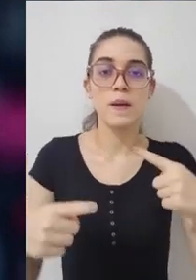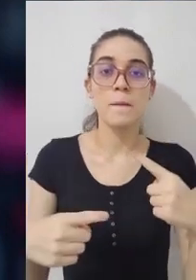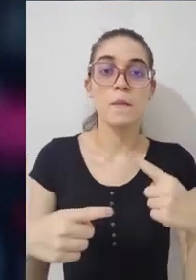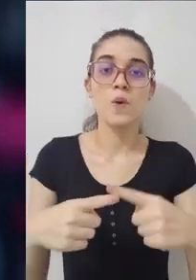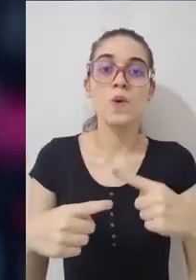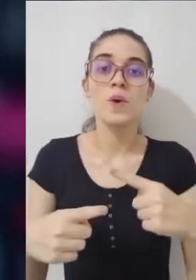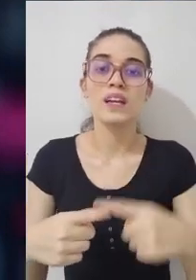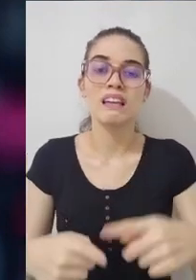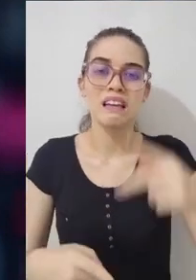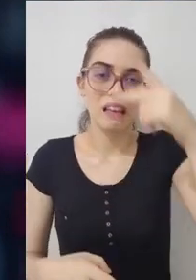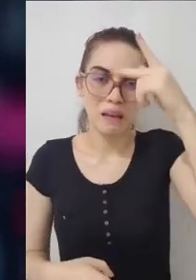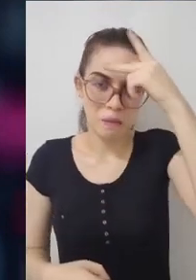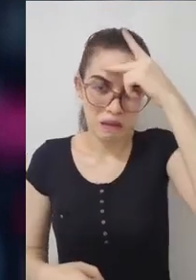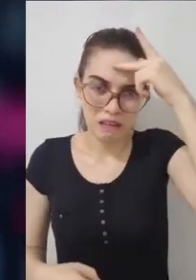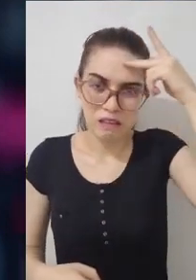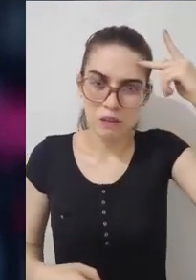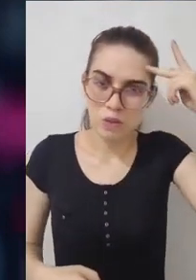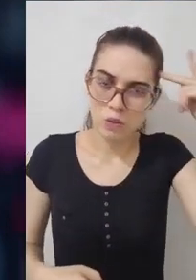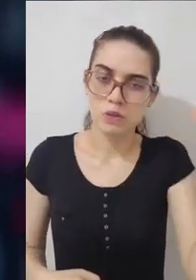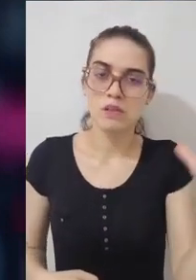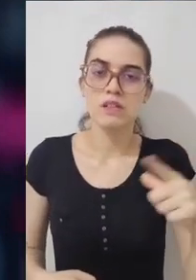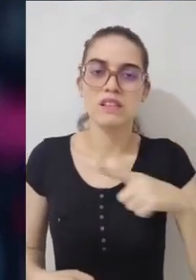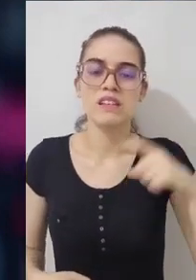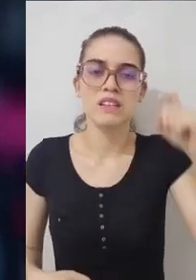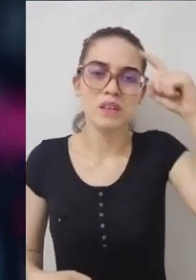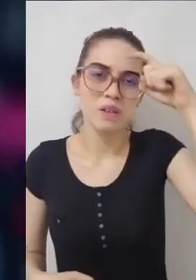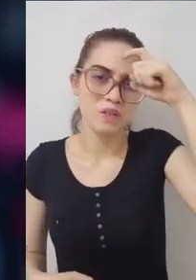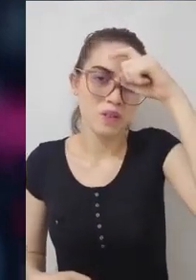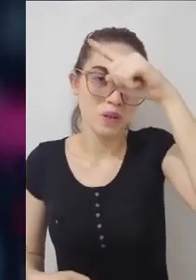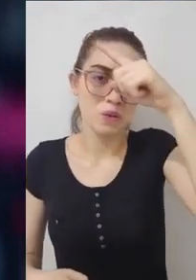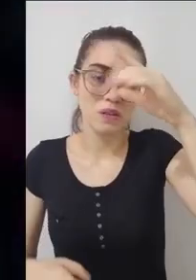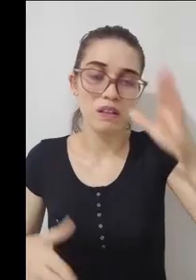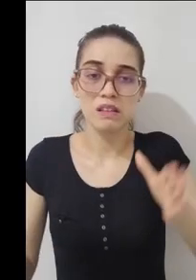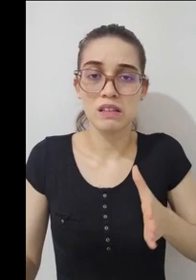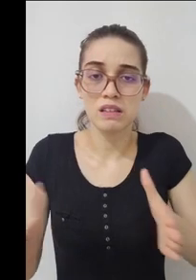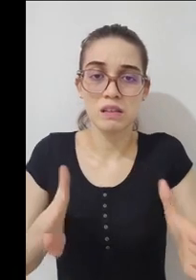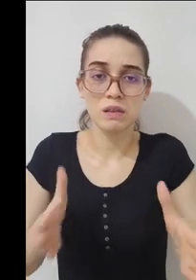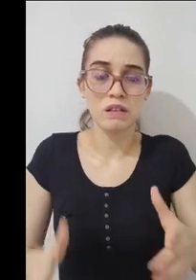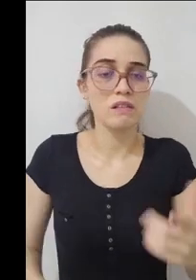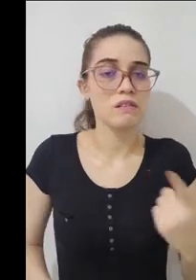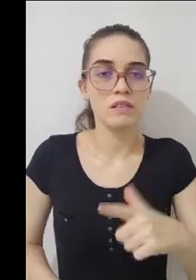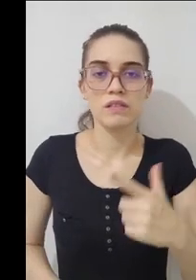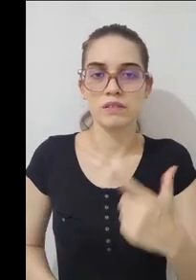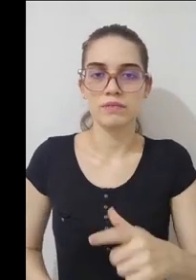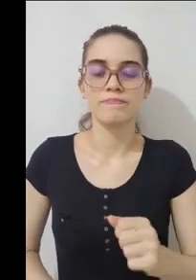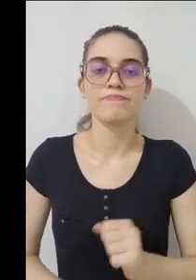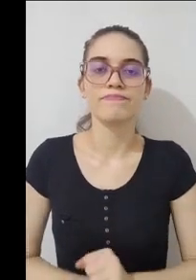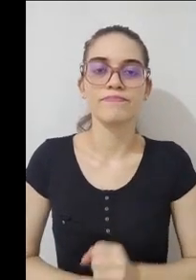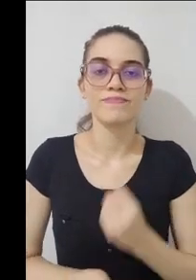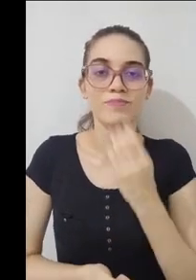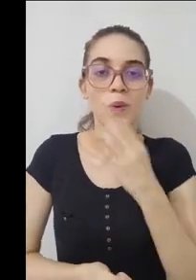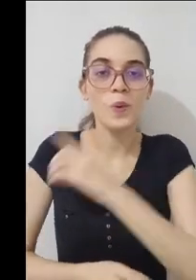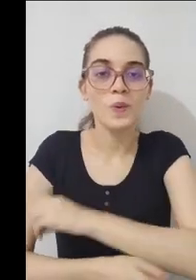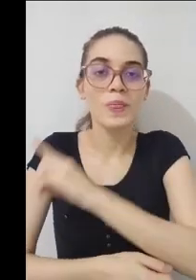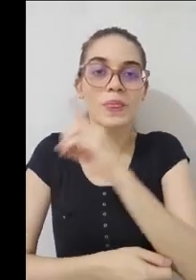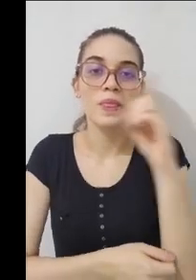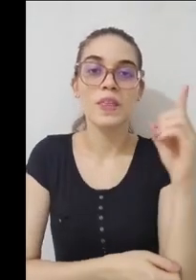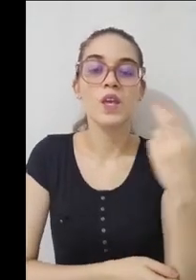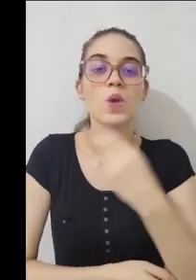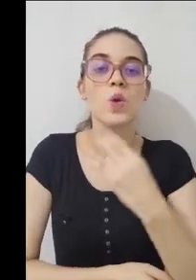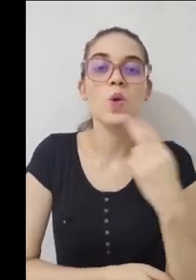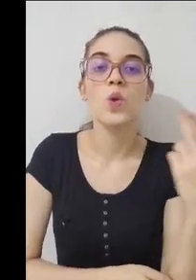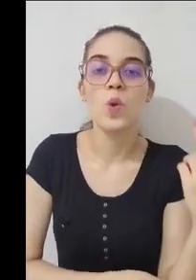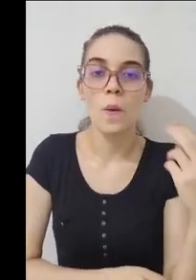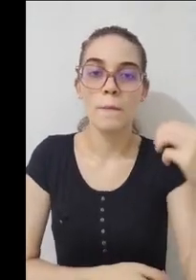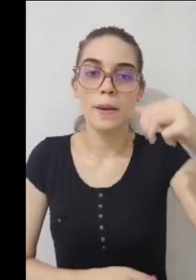muitas pessoas ainda são desfavorecidas socialmente por falta da acessibilidade. Bom dia, meu nome é Marcos Francisco. Como